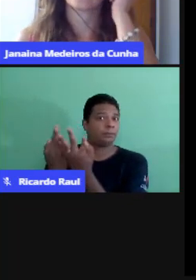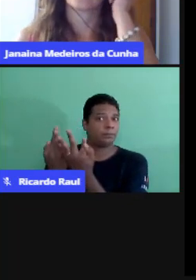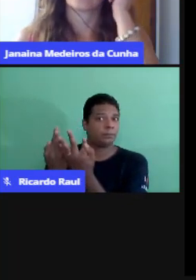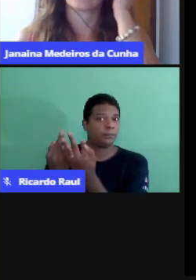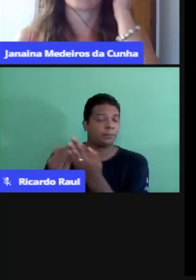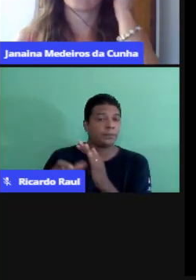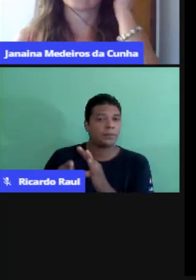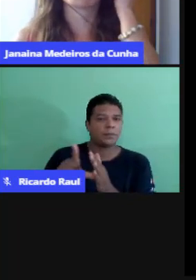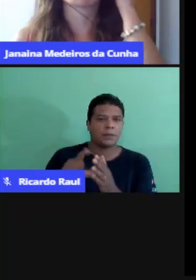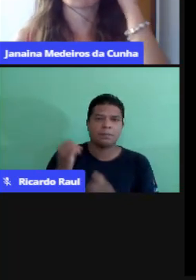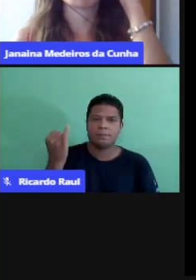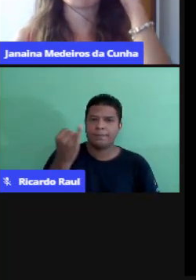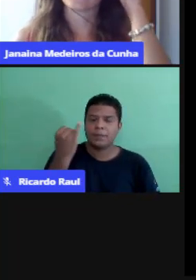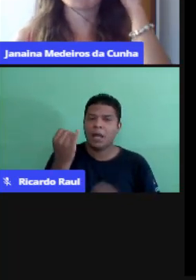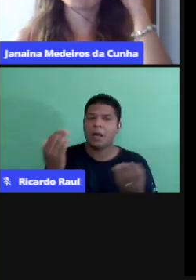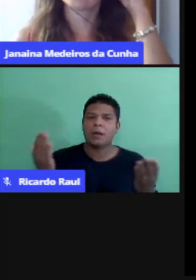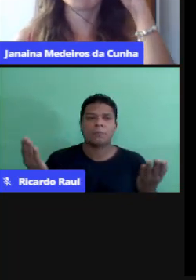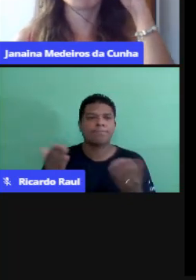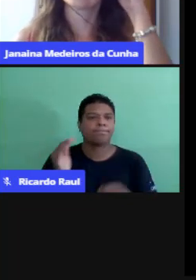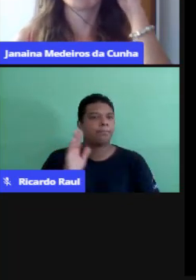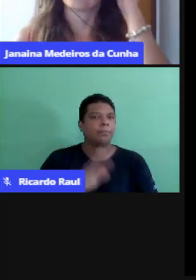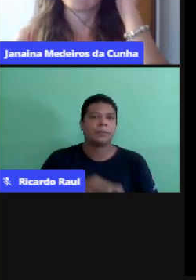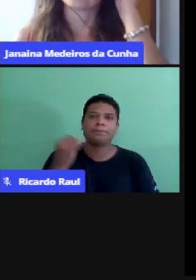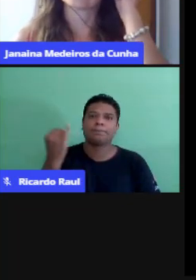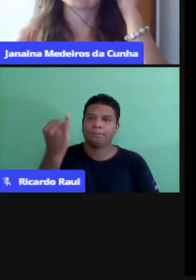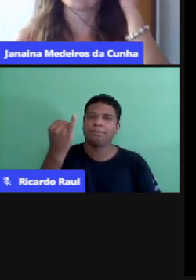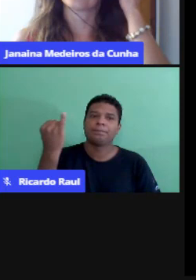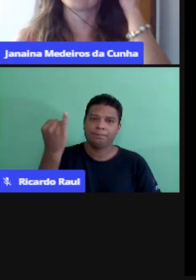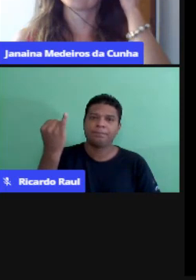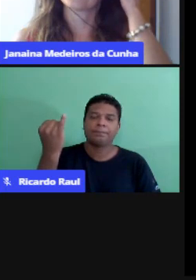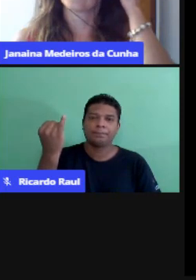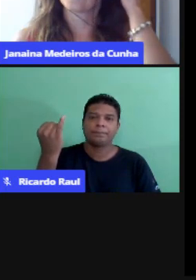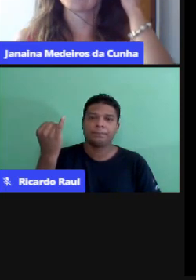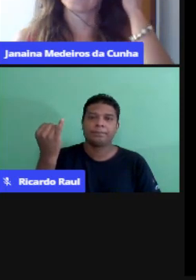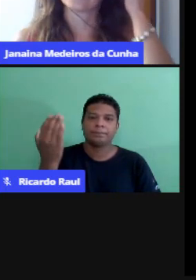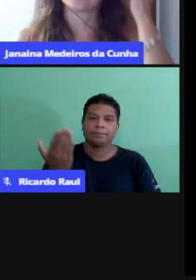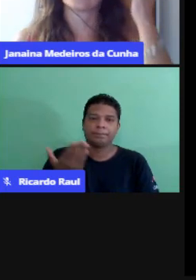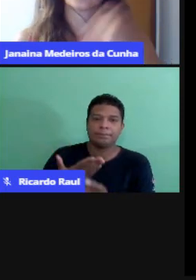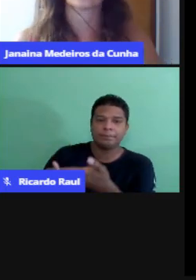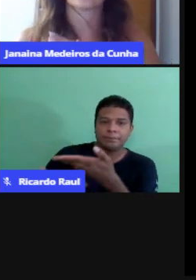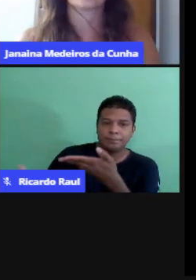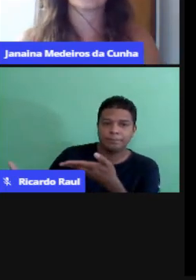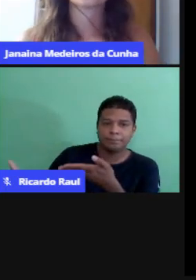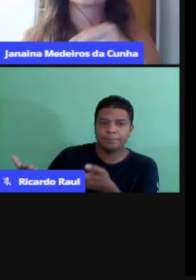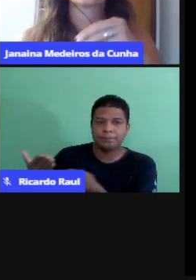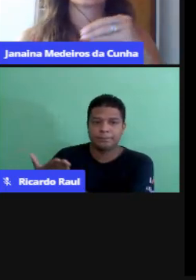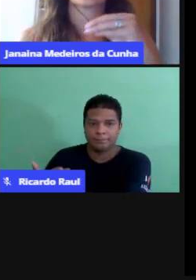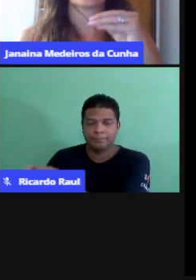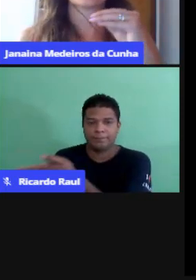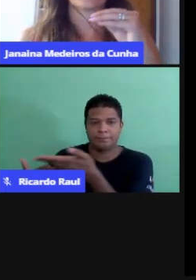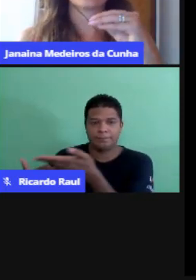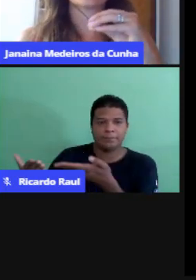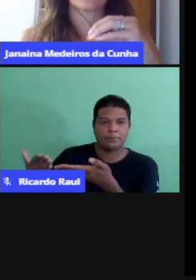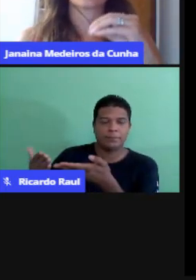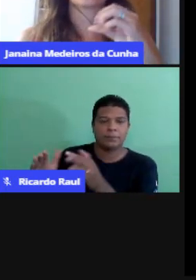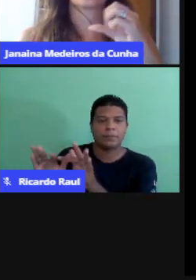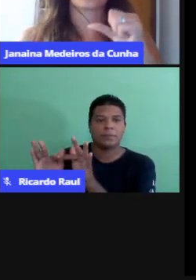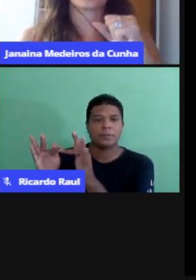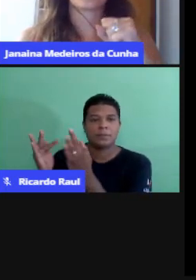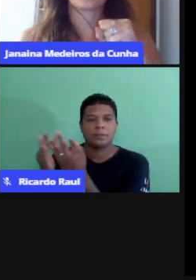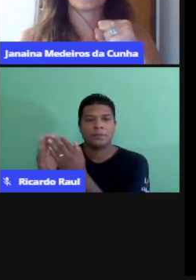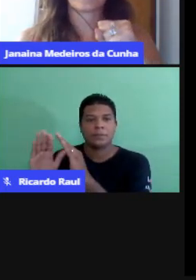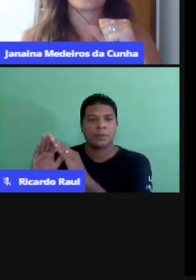fundamental, agora mais ainda essa relação, essa parceria escola-família deve